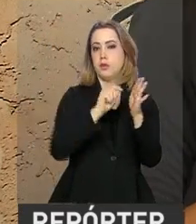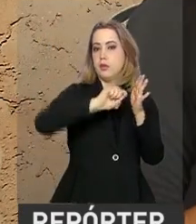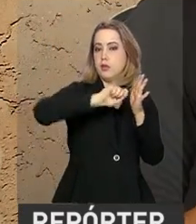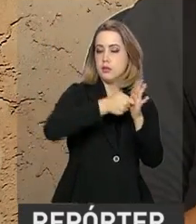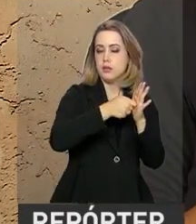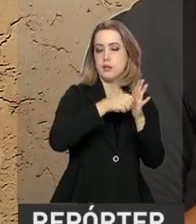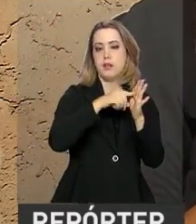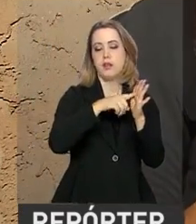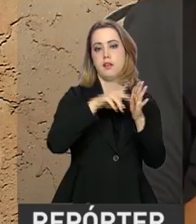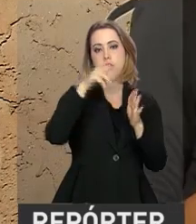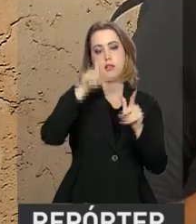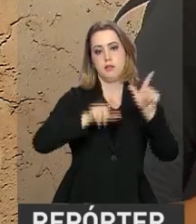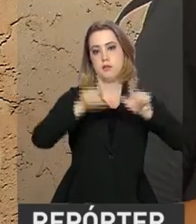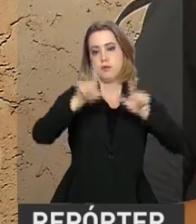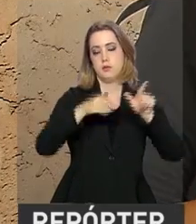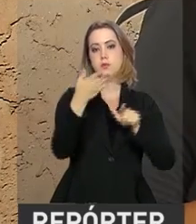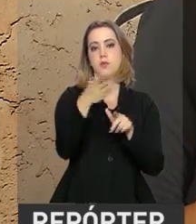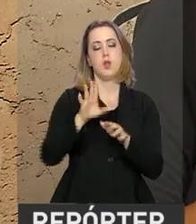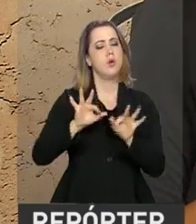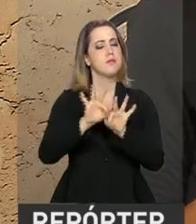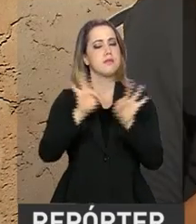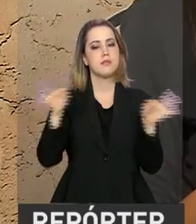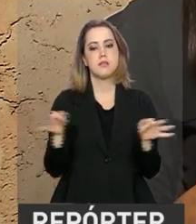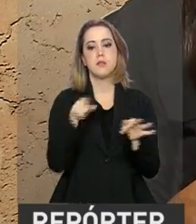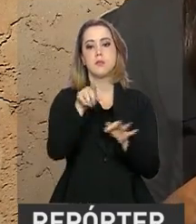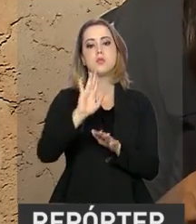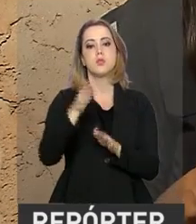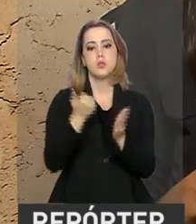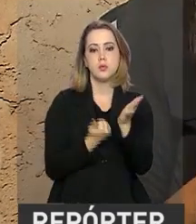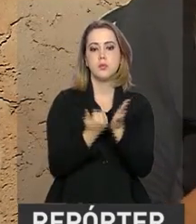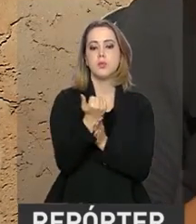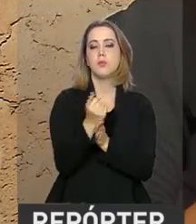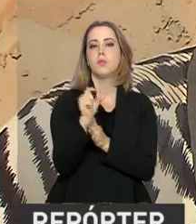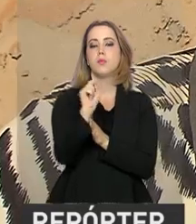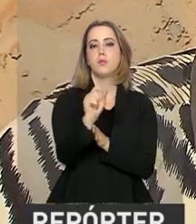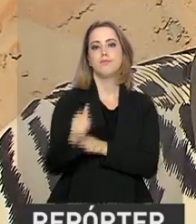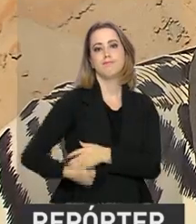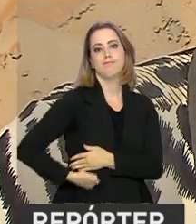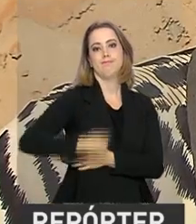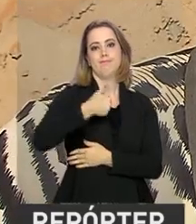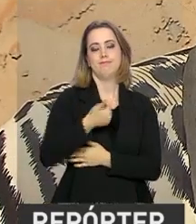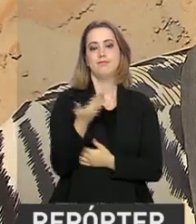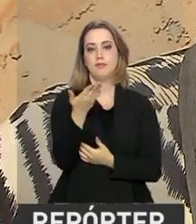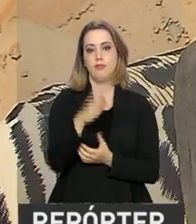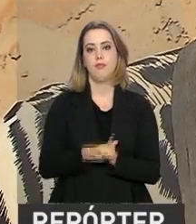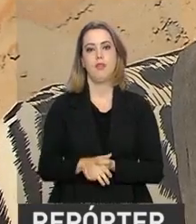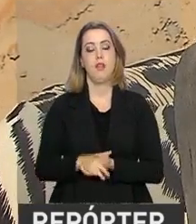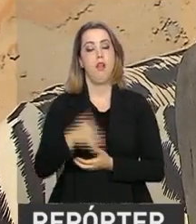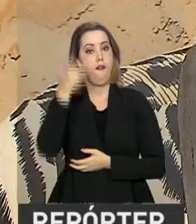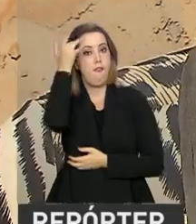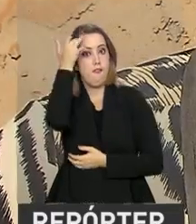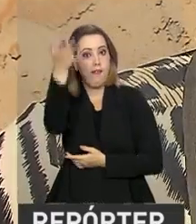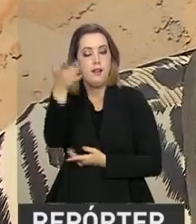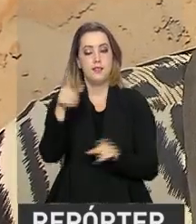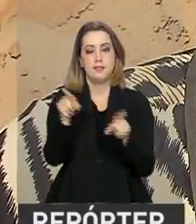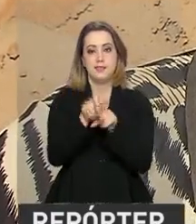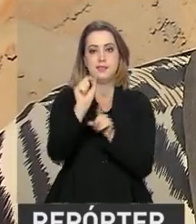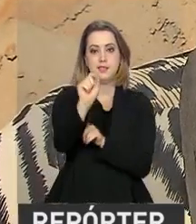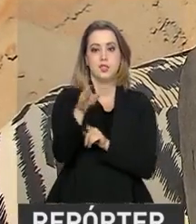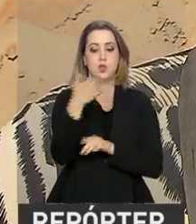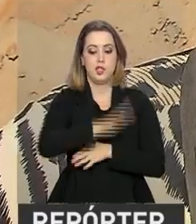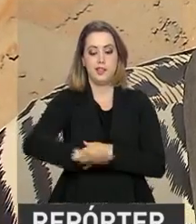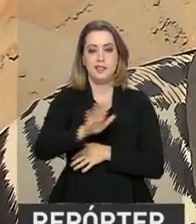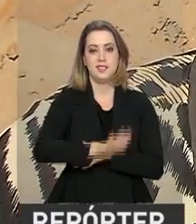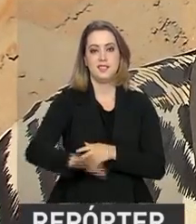simples a Edilene já consegue assistir televisão com qualidade muito melhor facilitou Bastante ainda mais pra gente que tem criança que gosta de